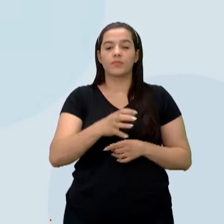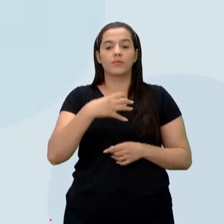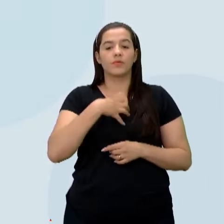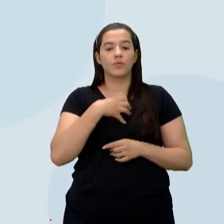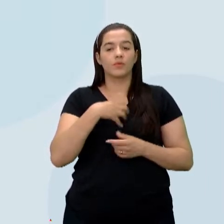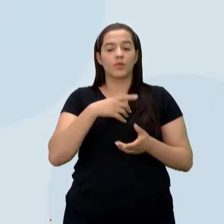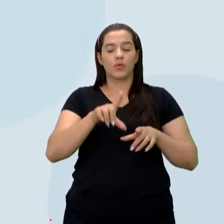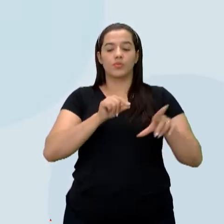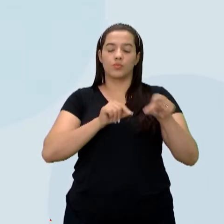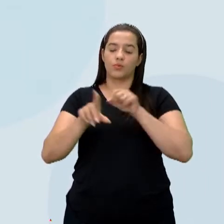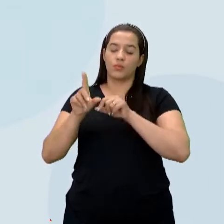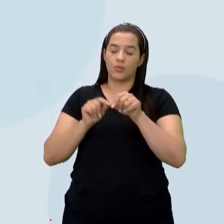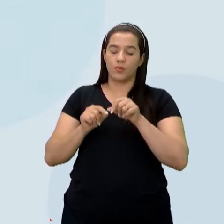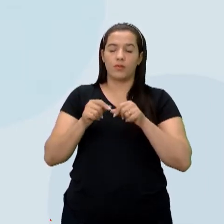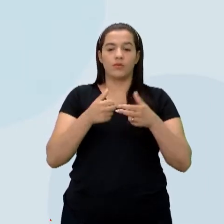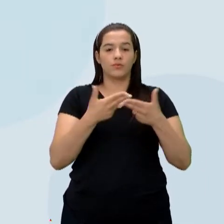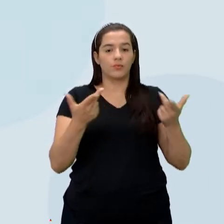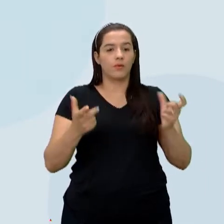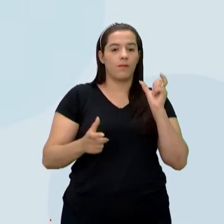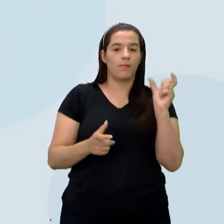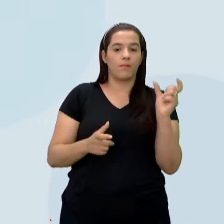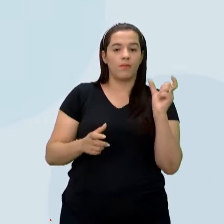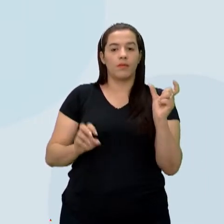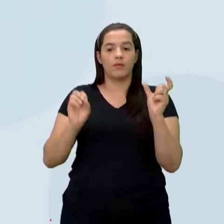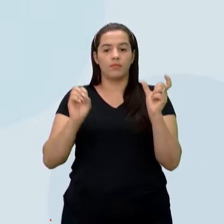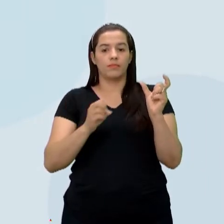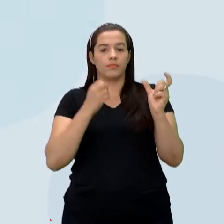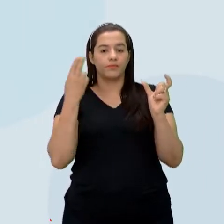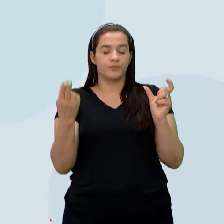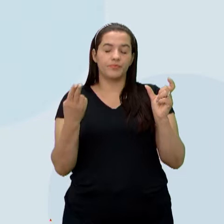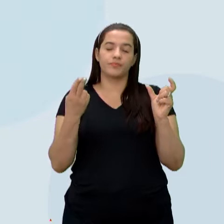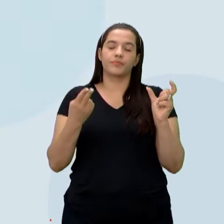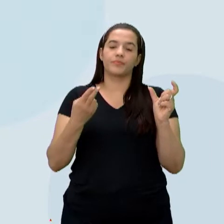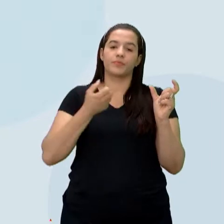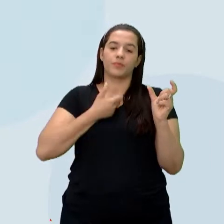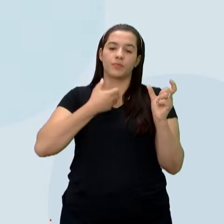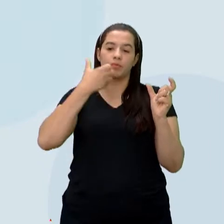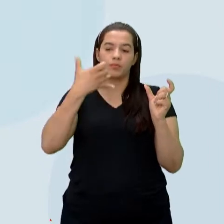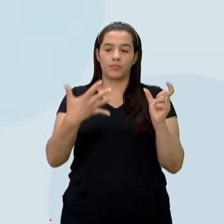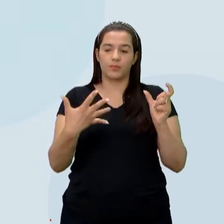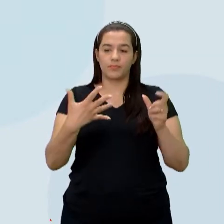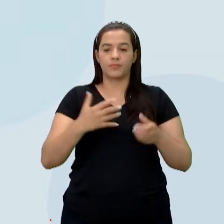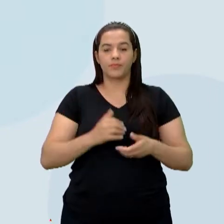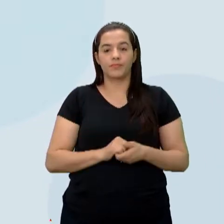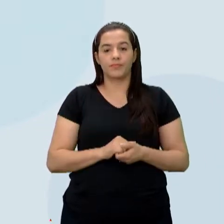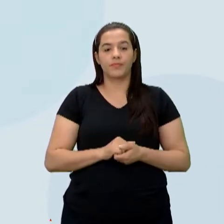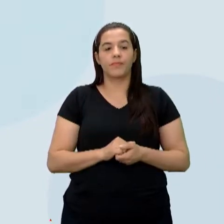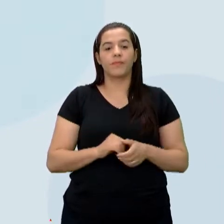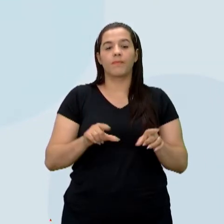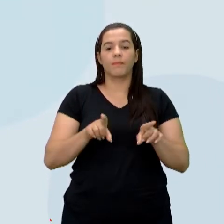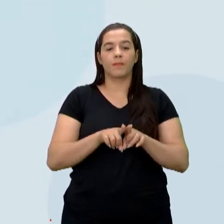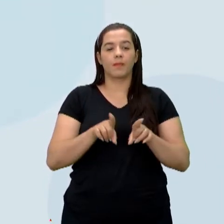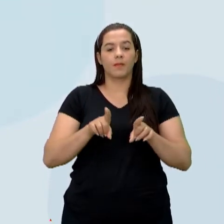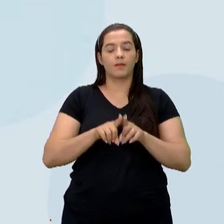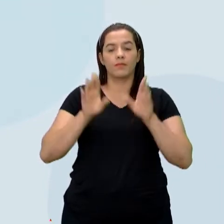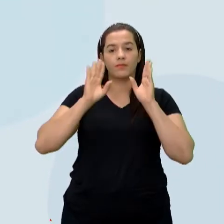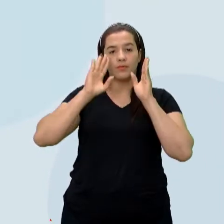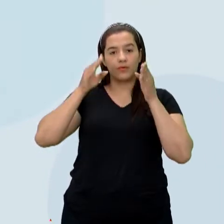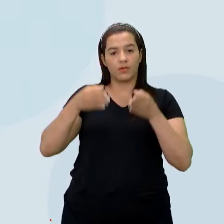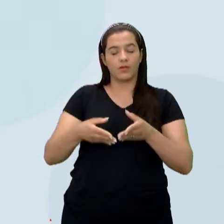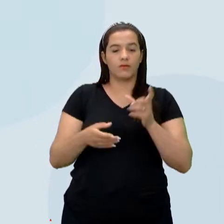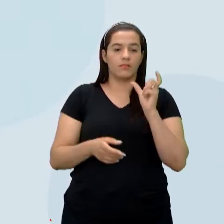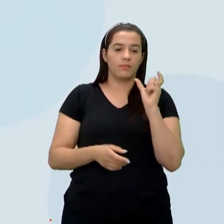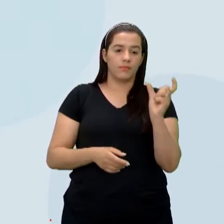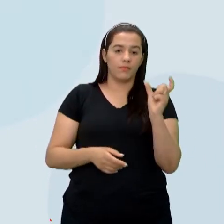da escolha de uma determinada palavra ou expressão. Então, focar aí em uma palavra